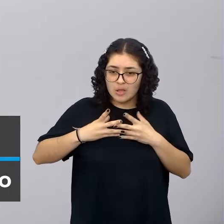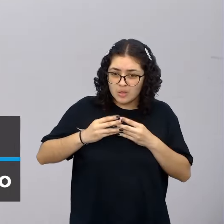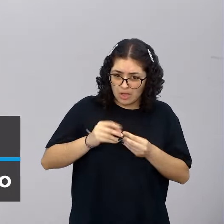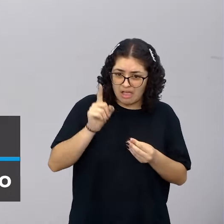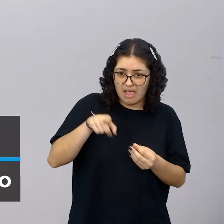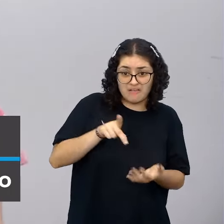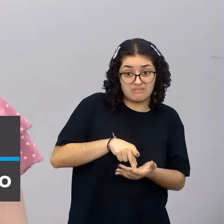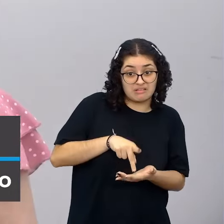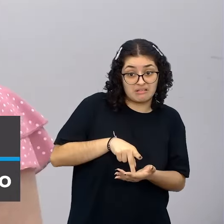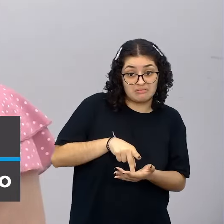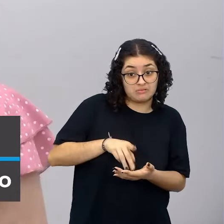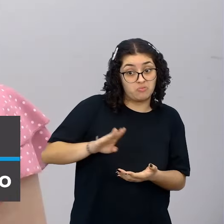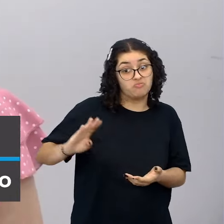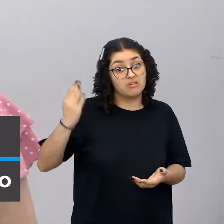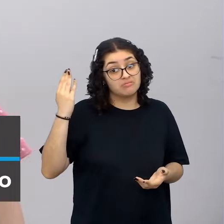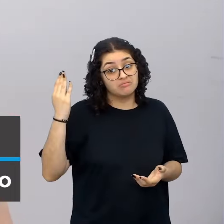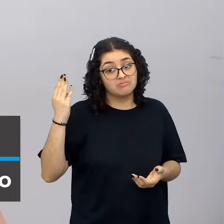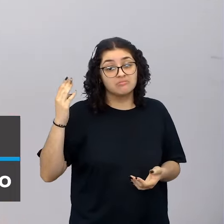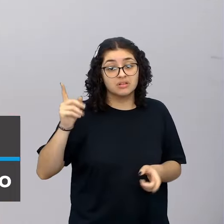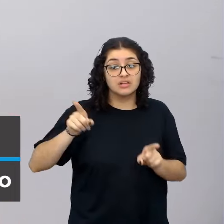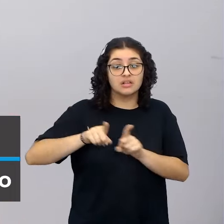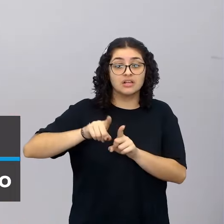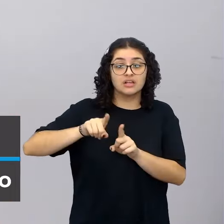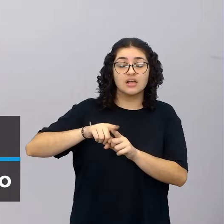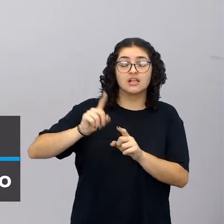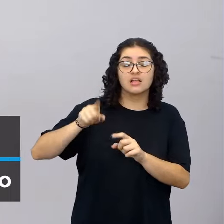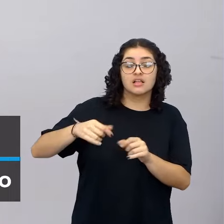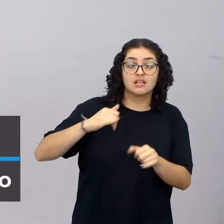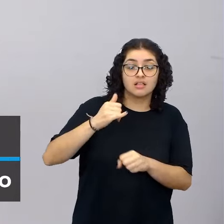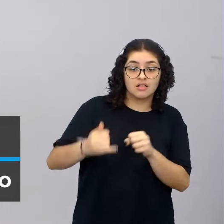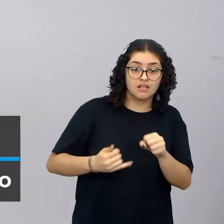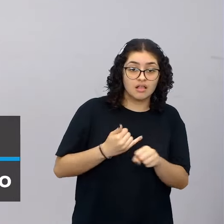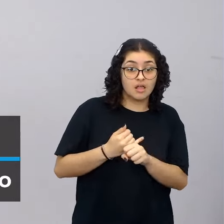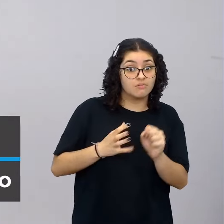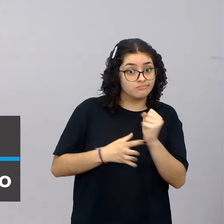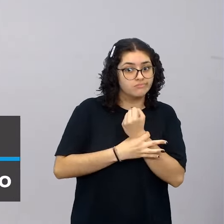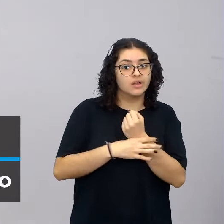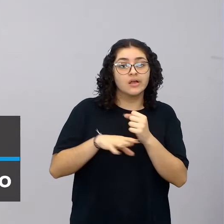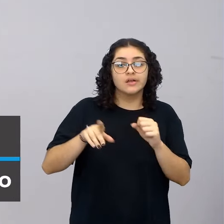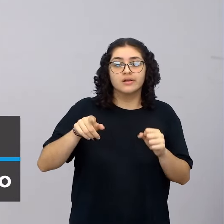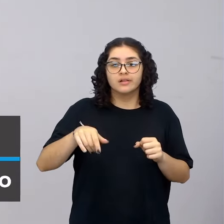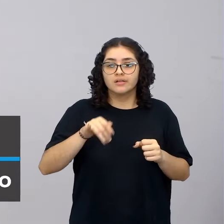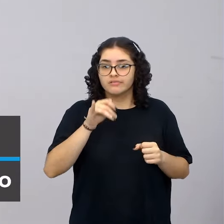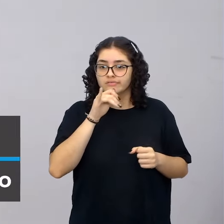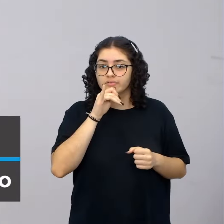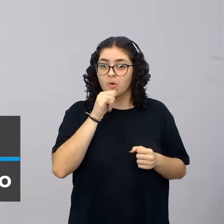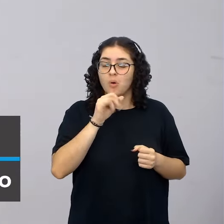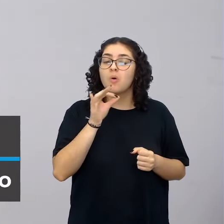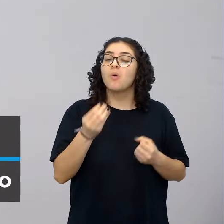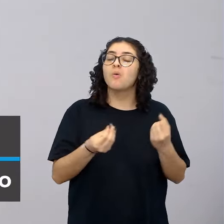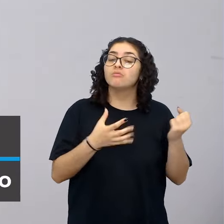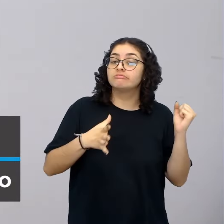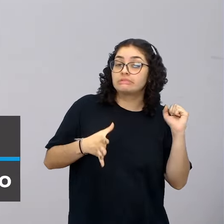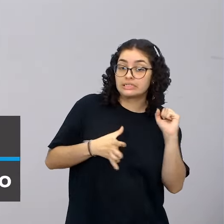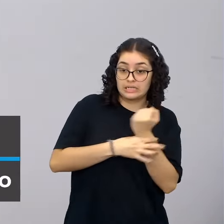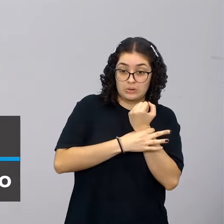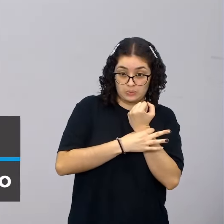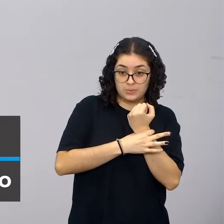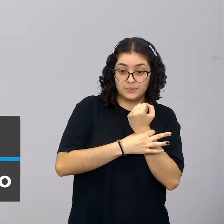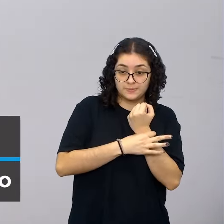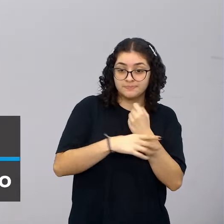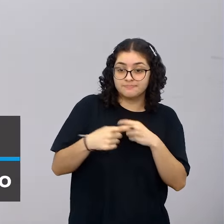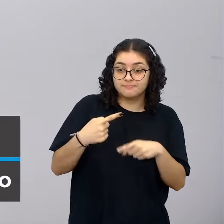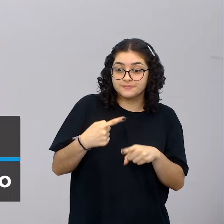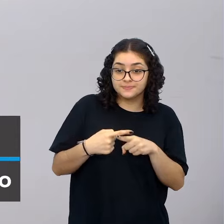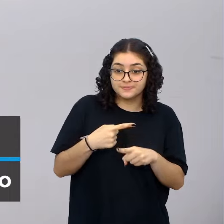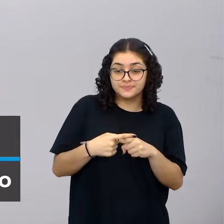isso mesmo? Olha, a questão das senhas, da segurança na internet, a gente preza muito dessa questão da segurança, por quê? Porque